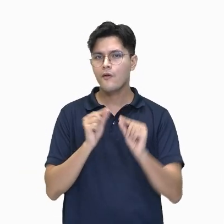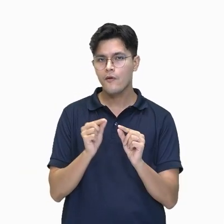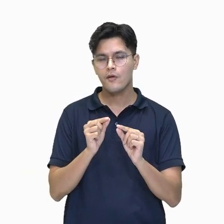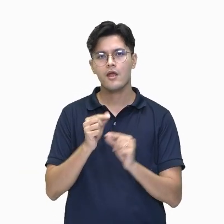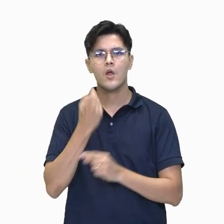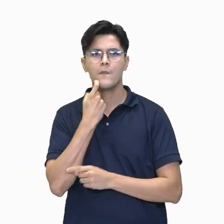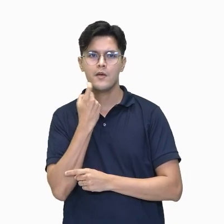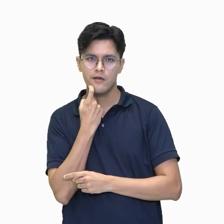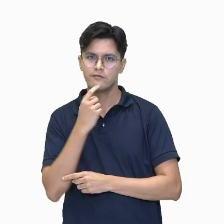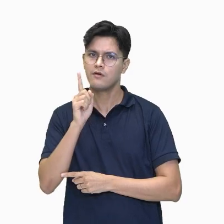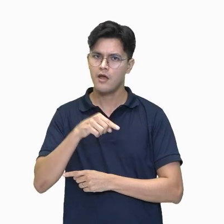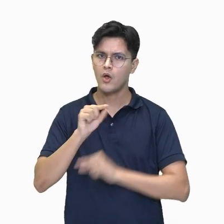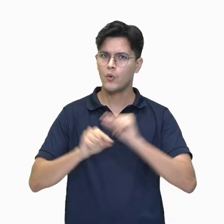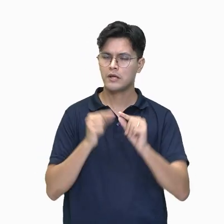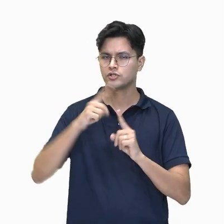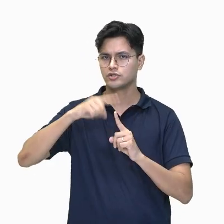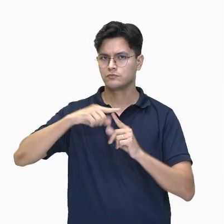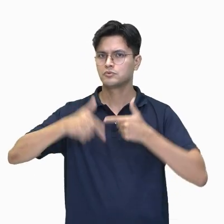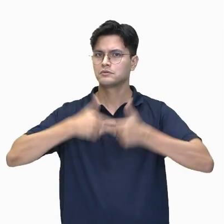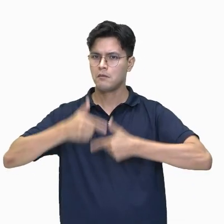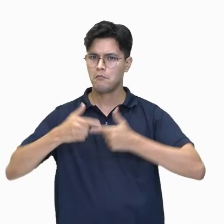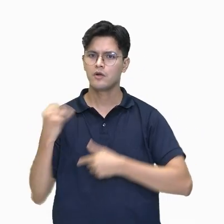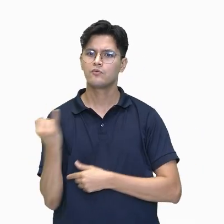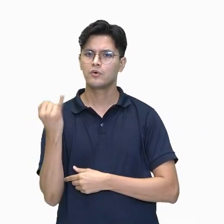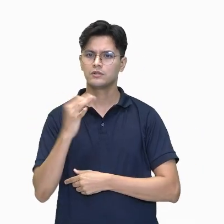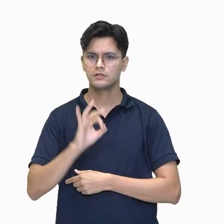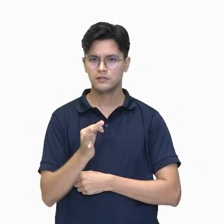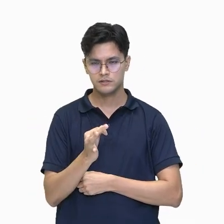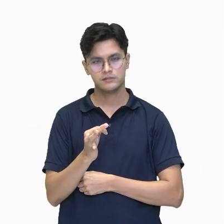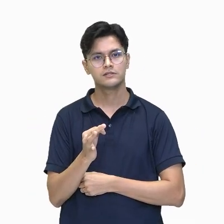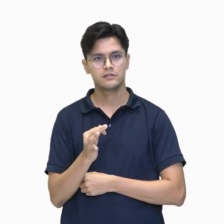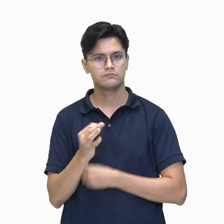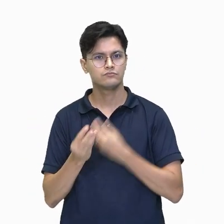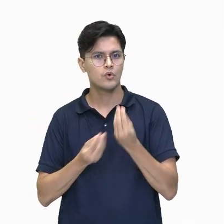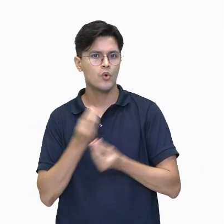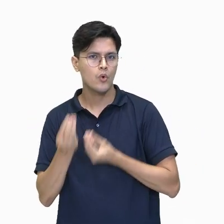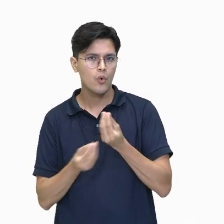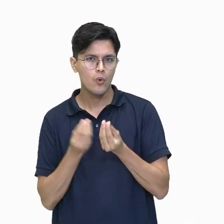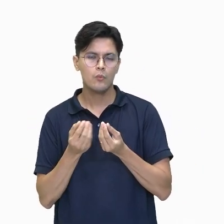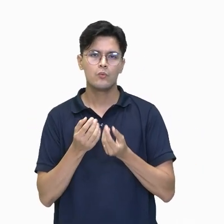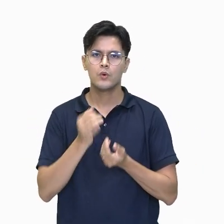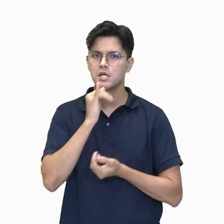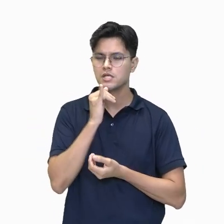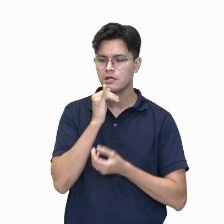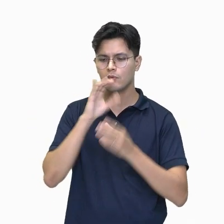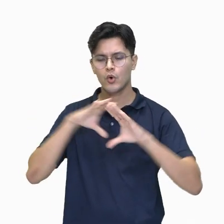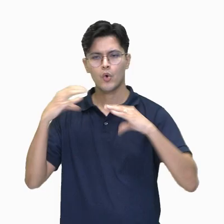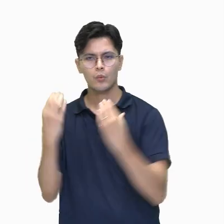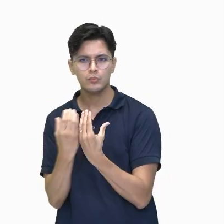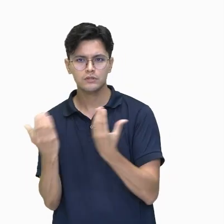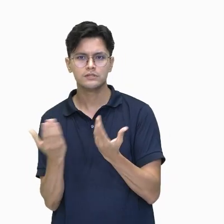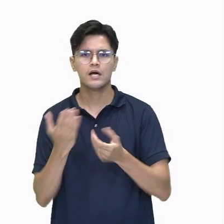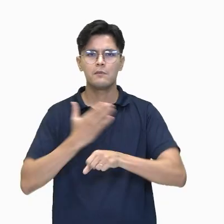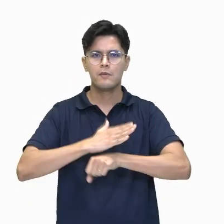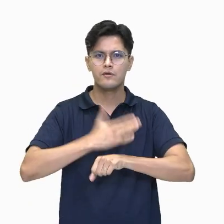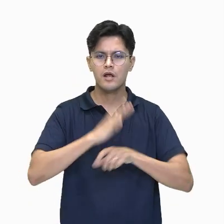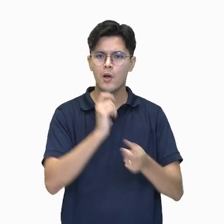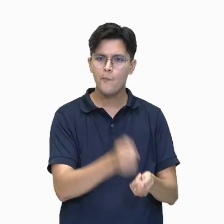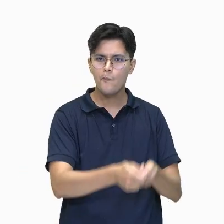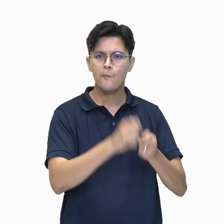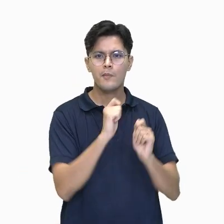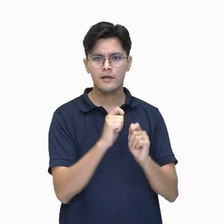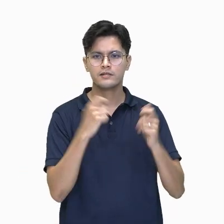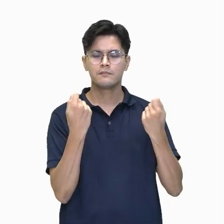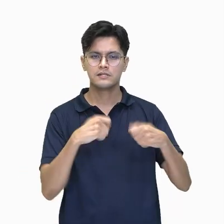fundamental. O manejo comunitário, através de acordo de pesca e respeito ao período de defeso, que é quando a pesca de